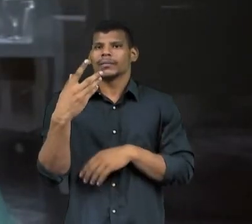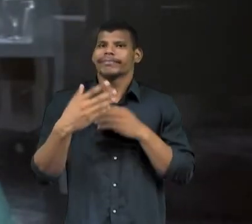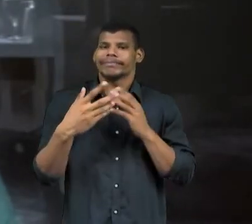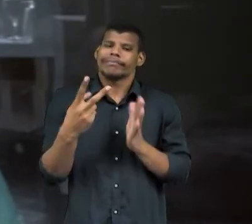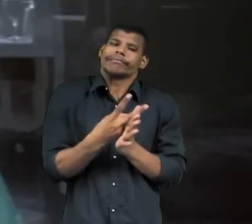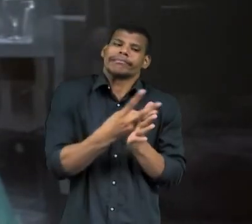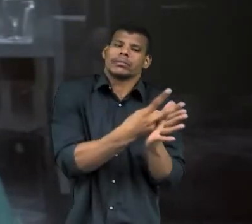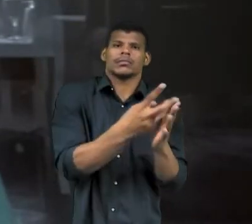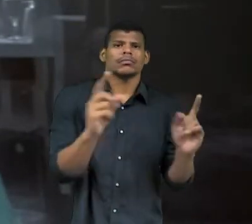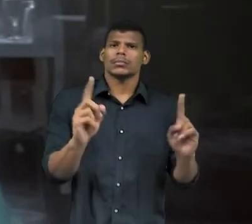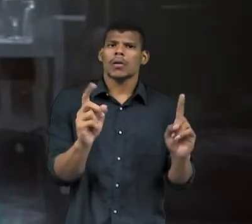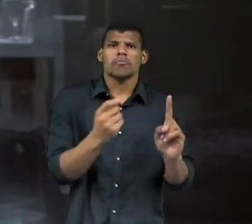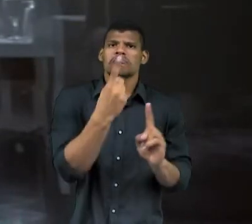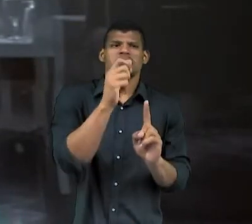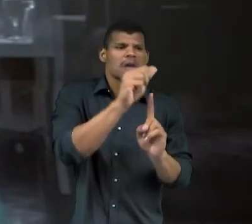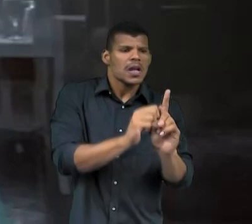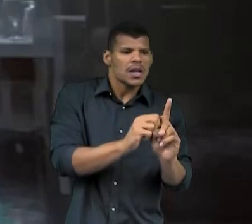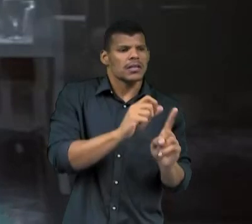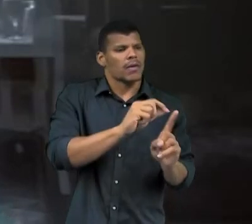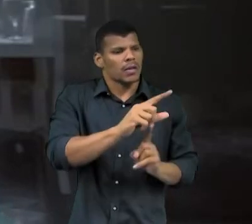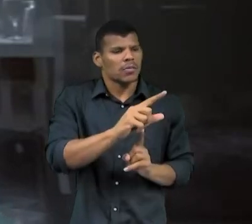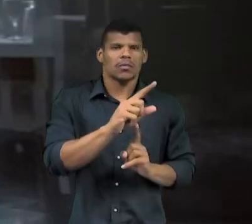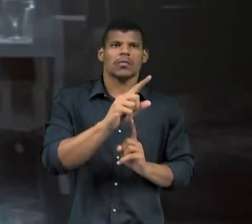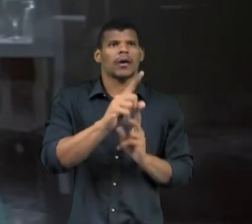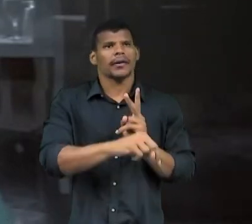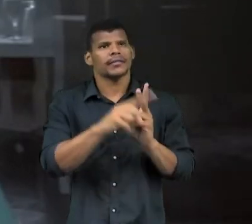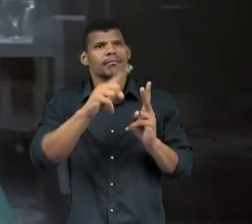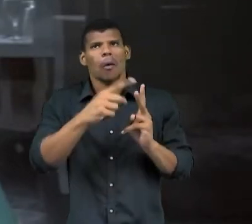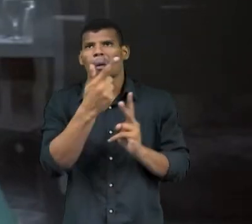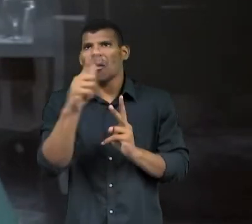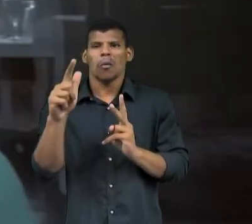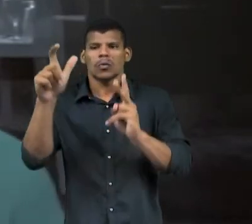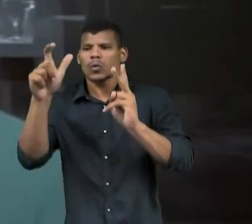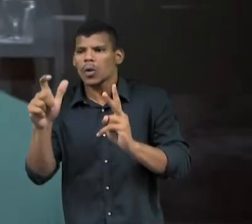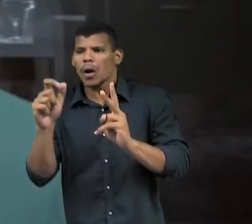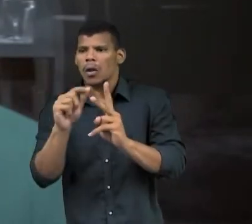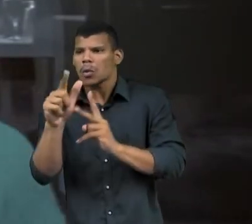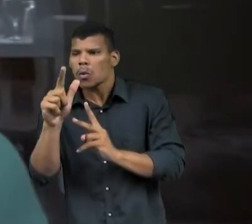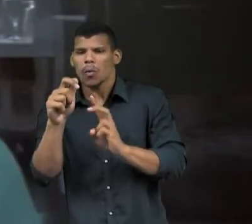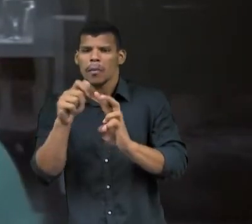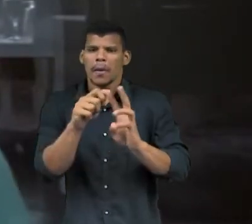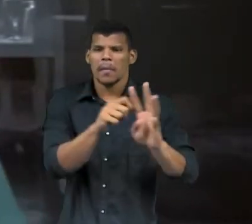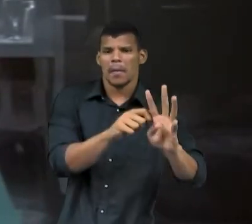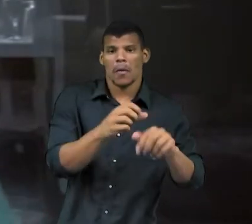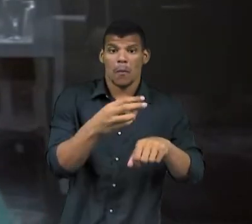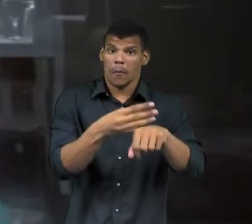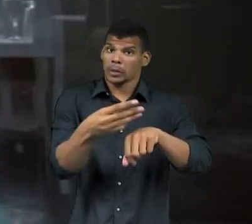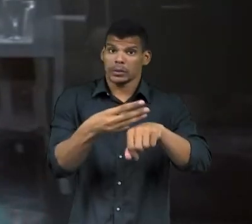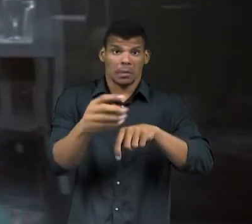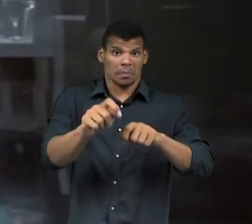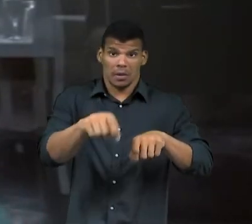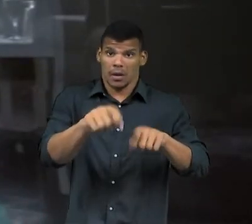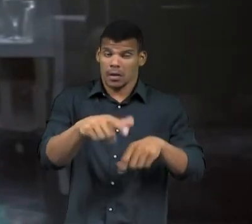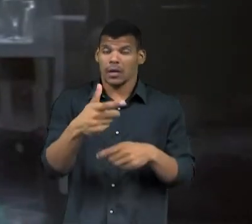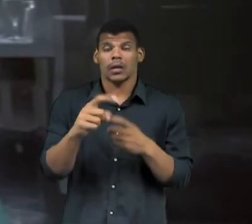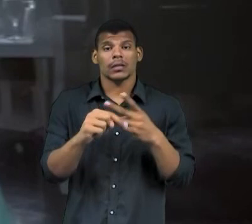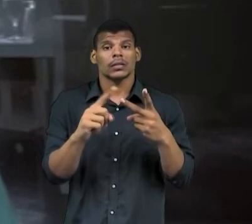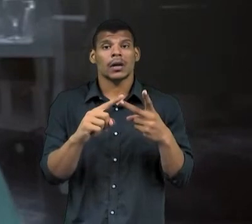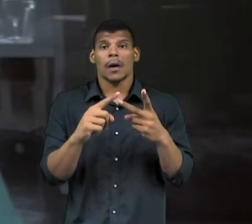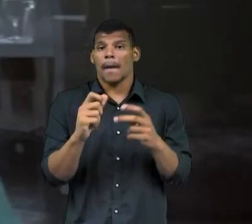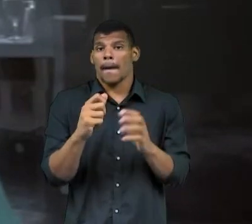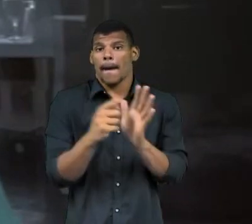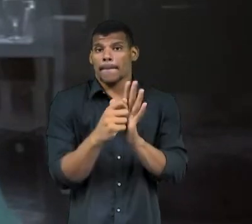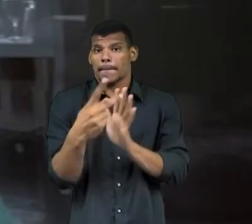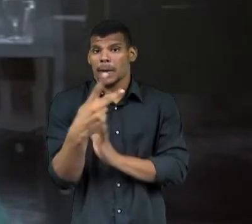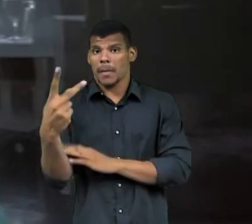pelo aplicativo ou no WhatsApp, né? Que eles estão lá 24 horas ajudando, te orientando também. O apartamento é